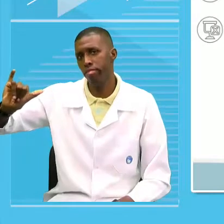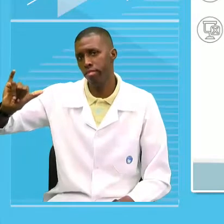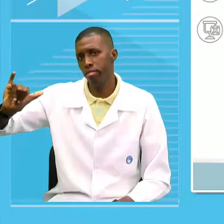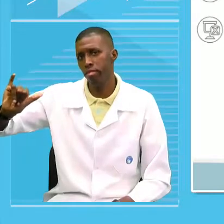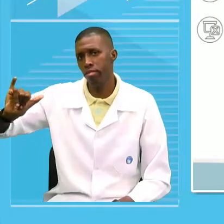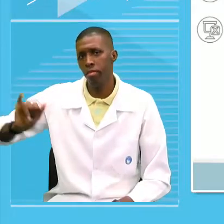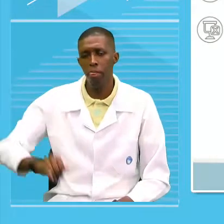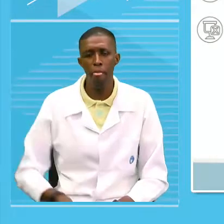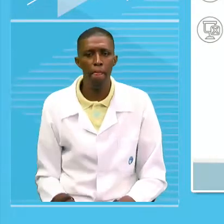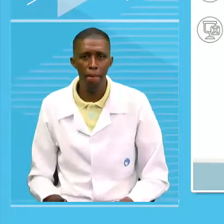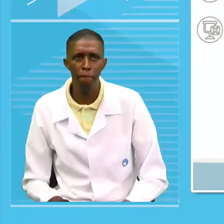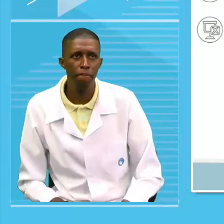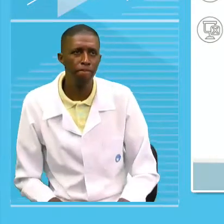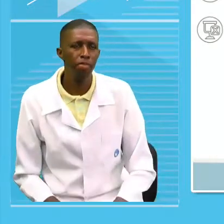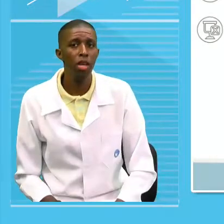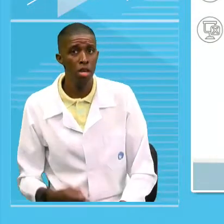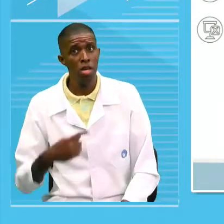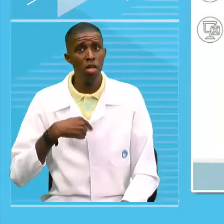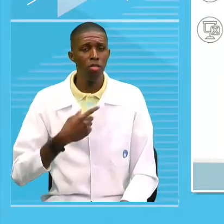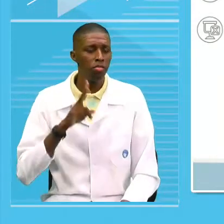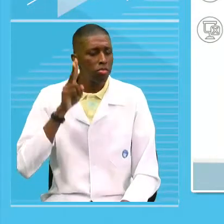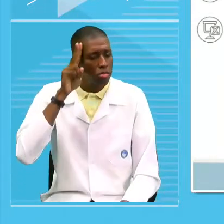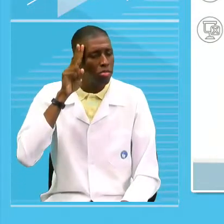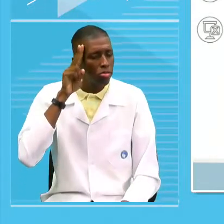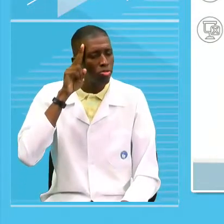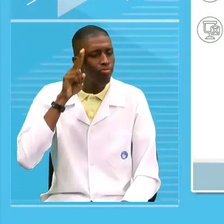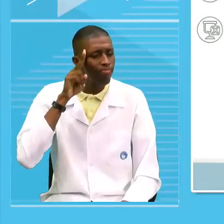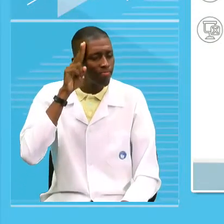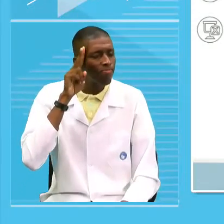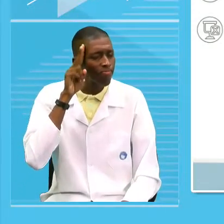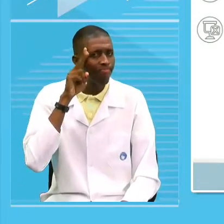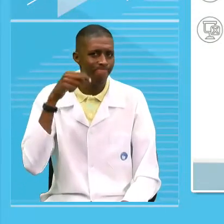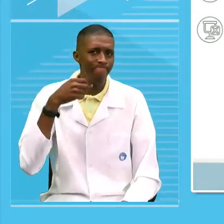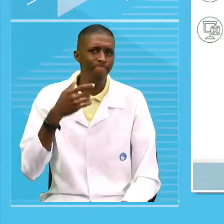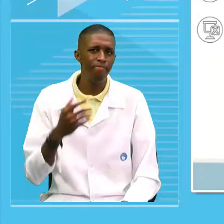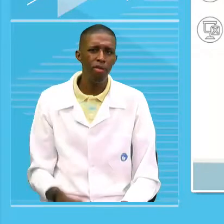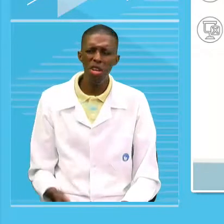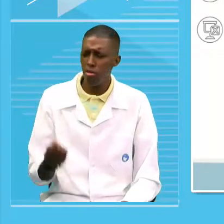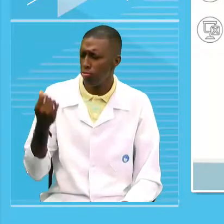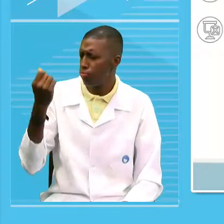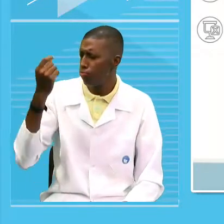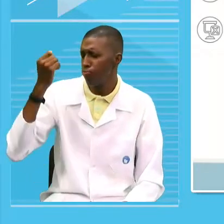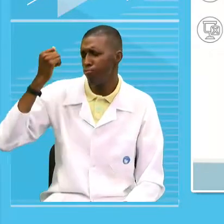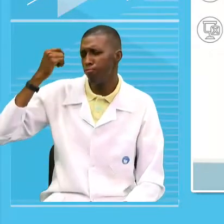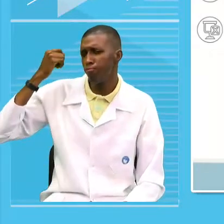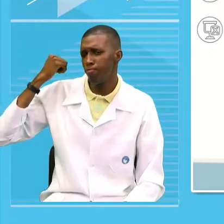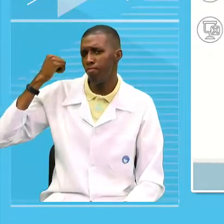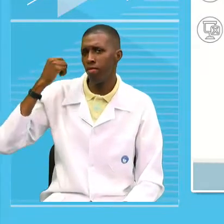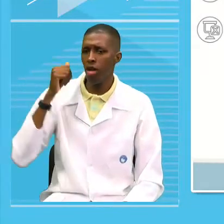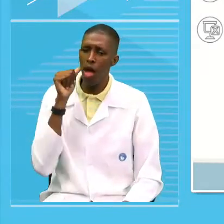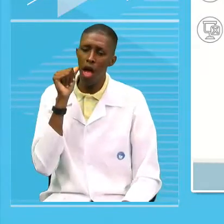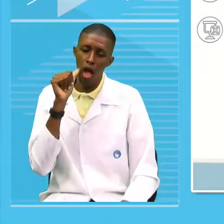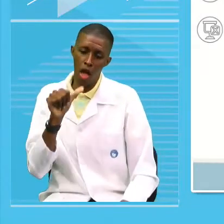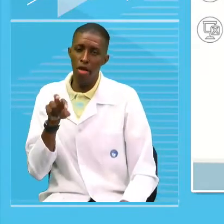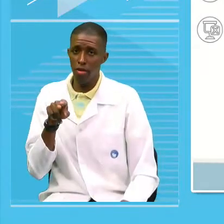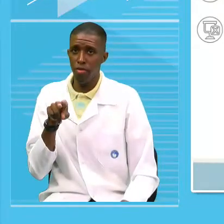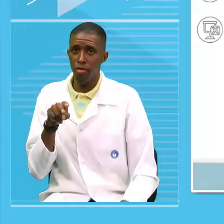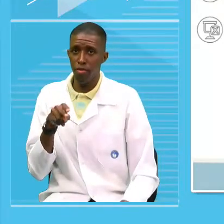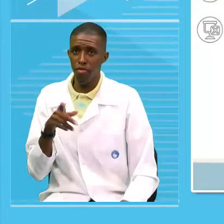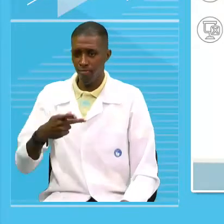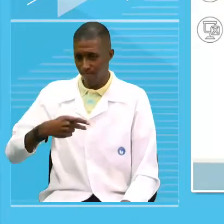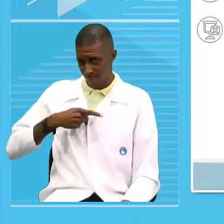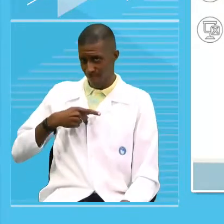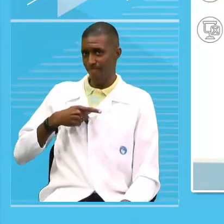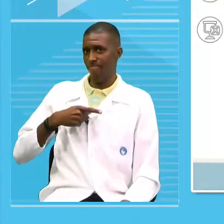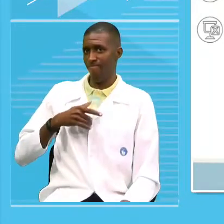a minha irmã na minha própria irmã Eita que hoje eu tô só denunciando aqui minha família mas eu tenho uma irmã minha